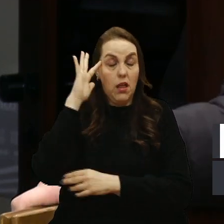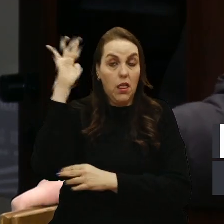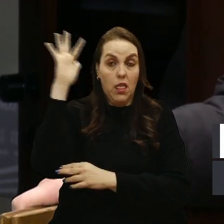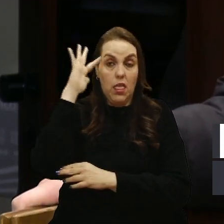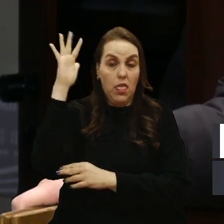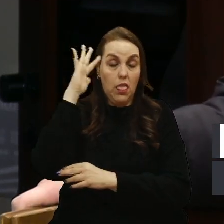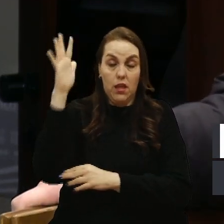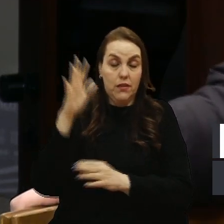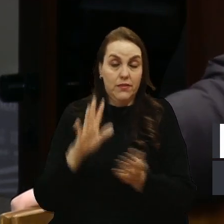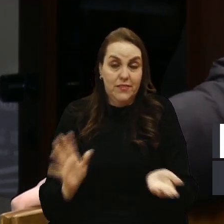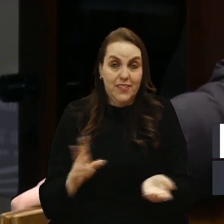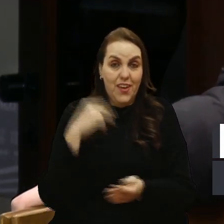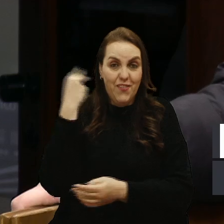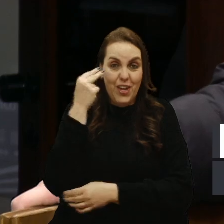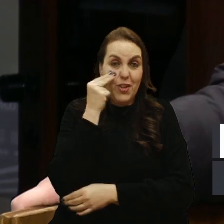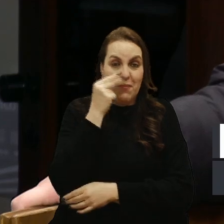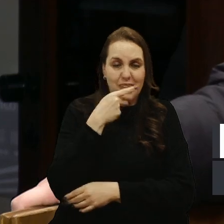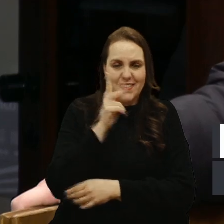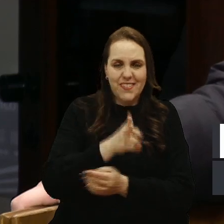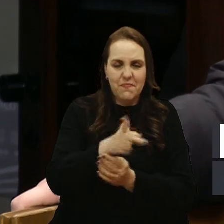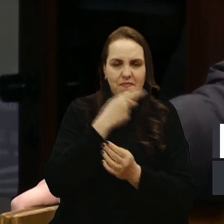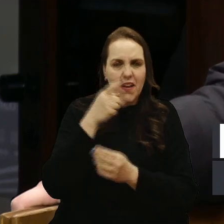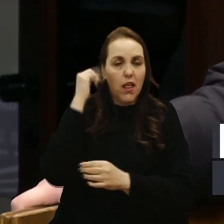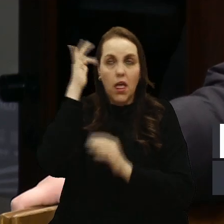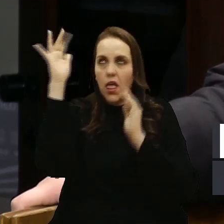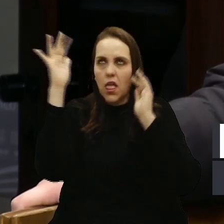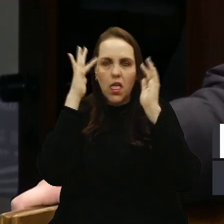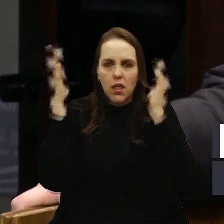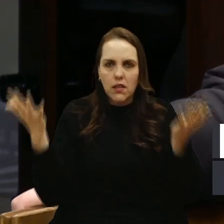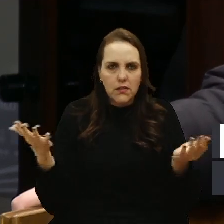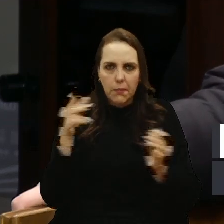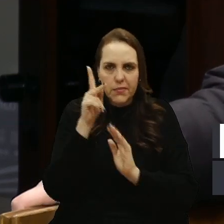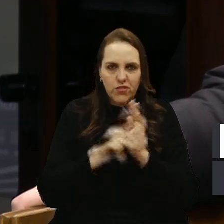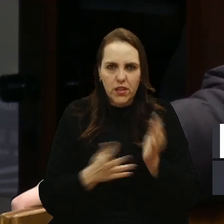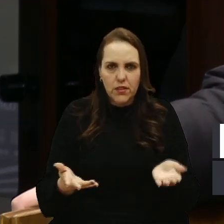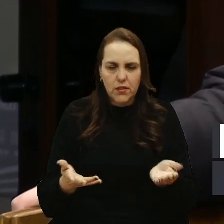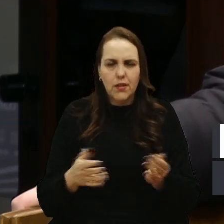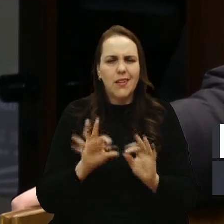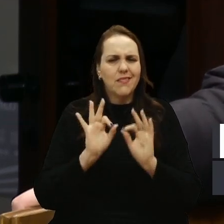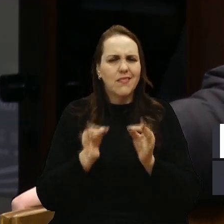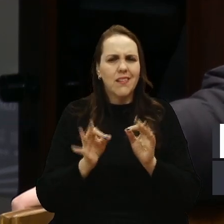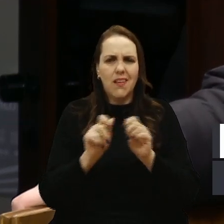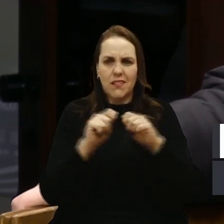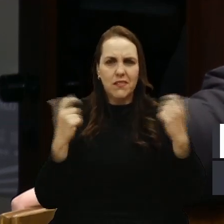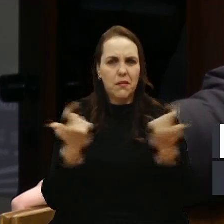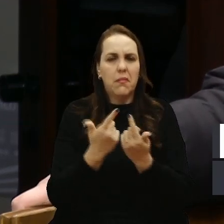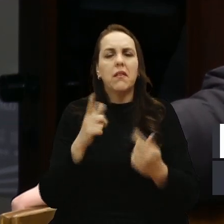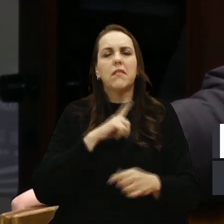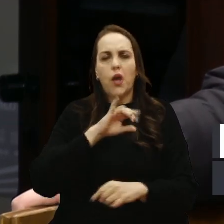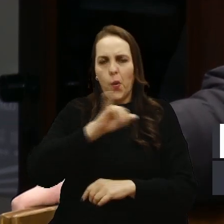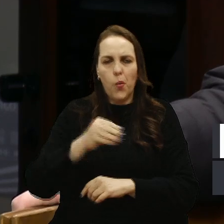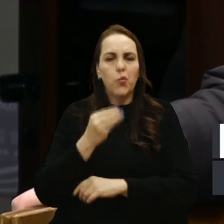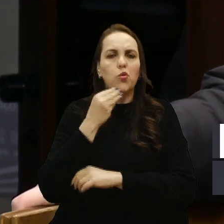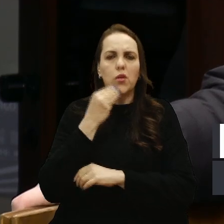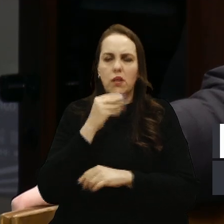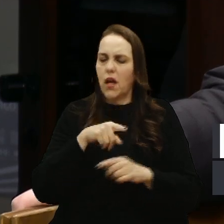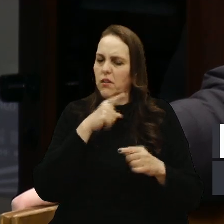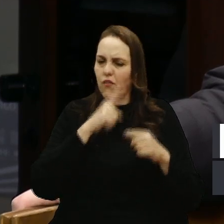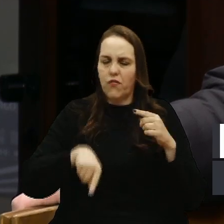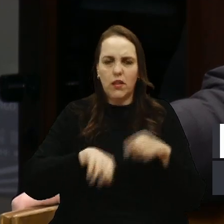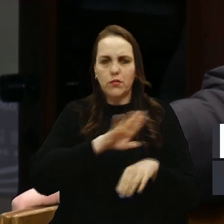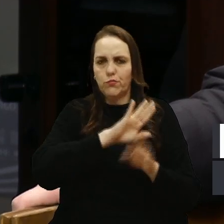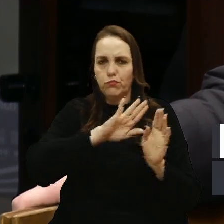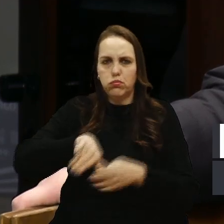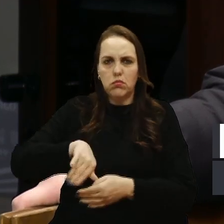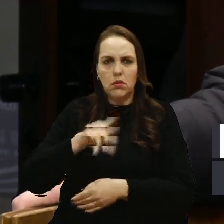vereador Libardi, é um delírio um projeto como esse. E eu tenho certeza que a Assembleia vai ter oportunidade agora de derrubar esse veto do governador